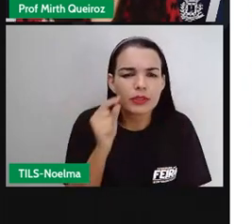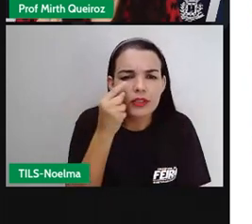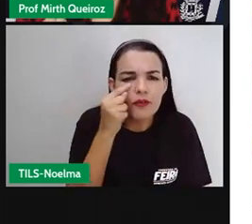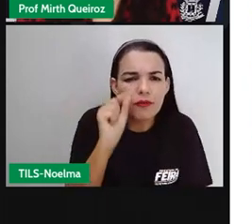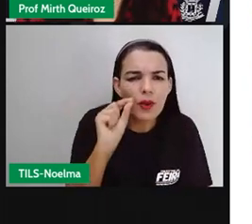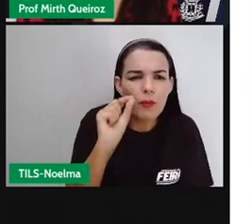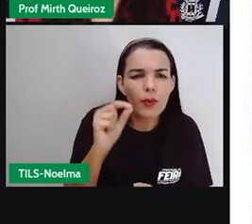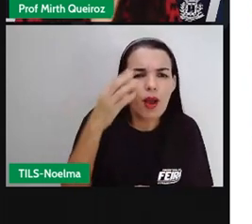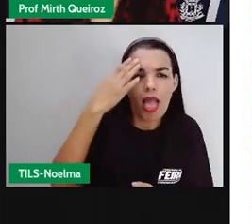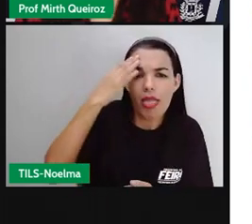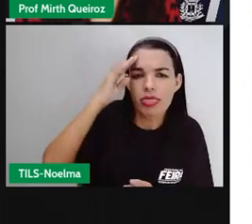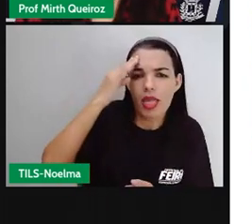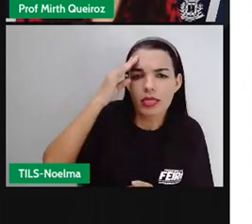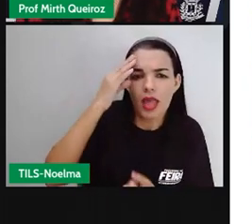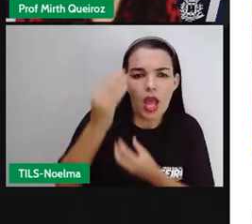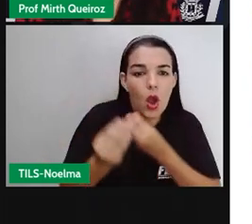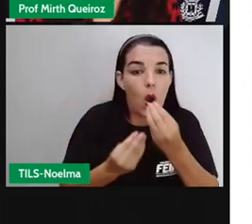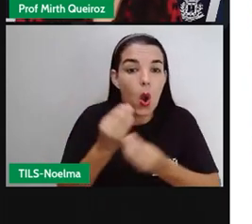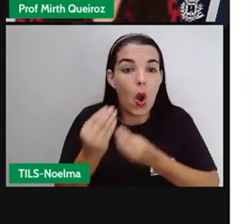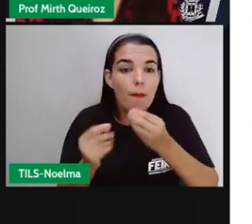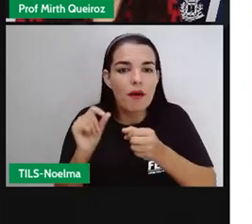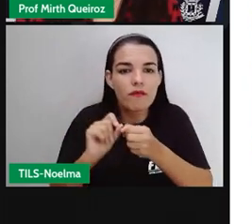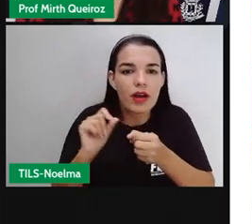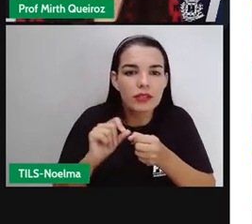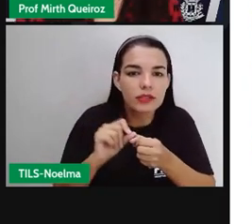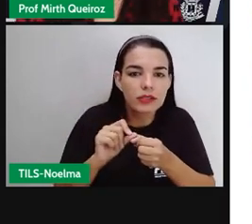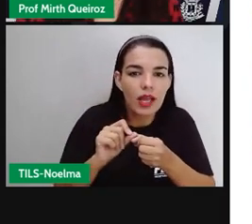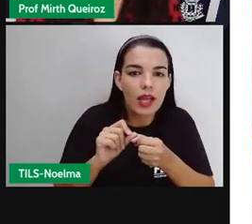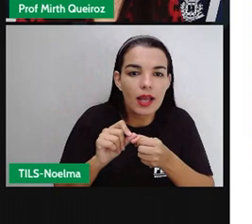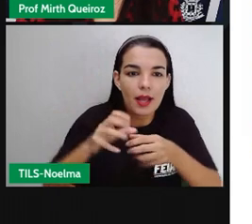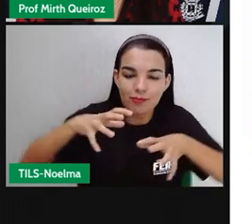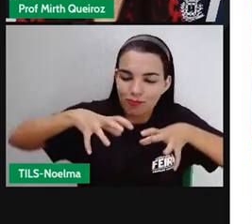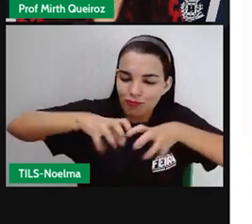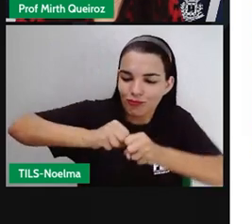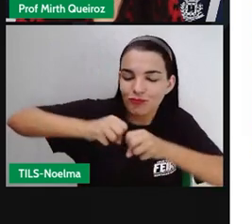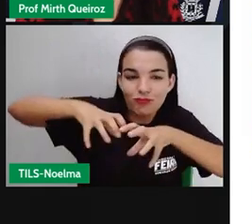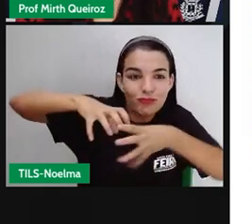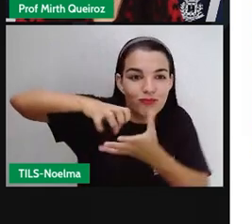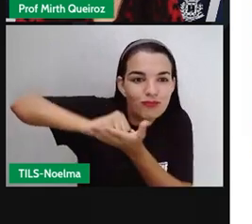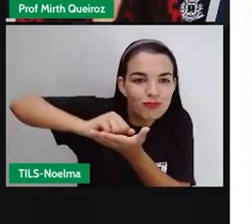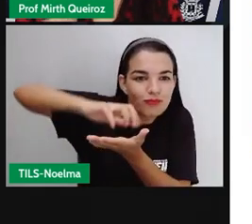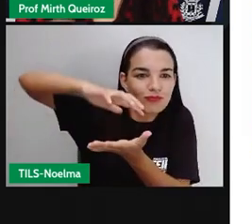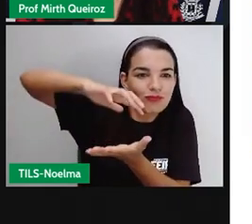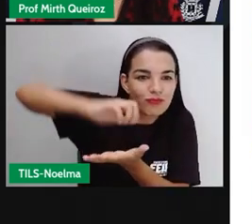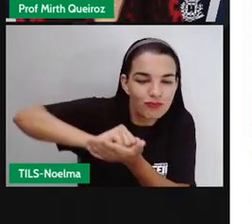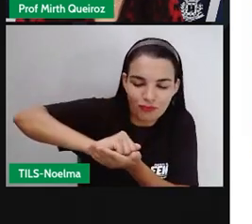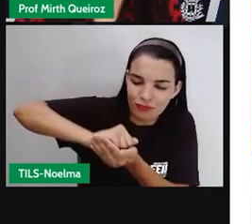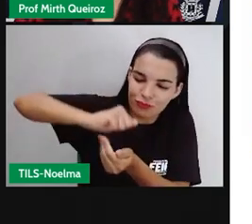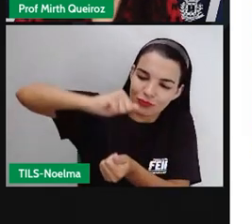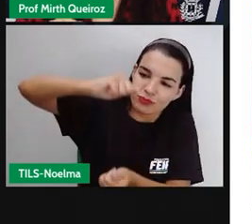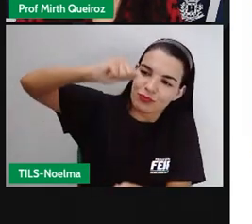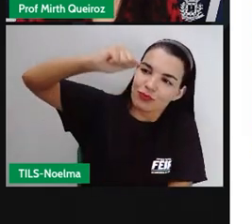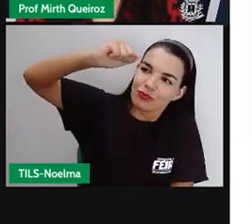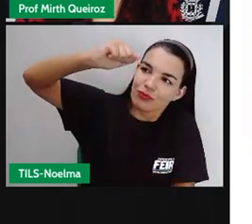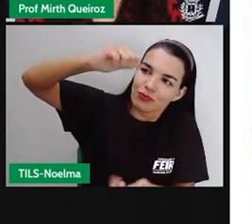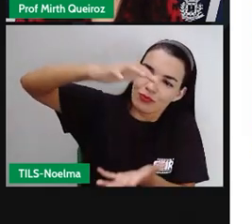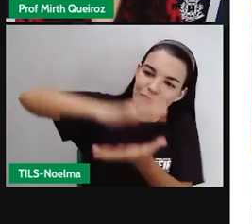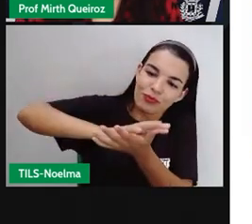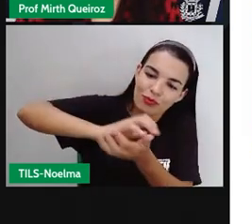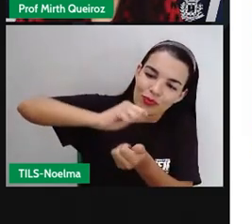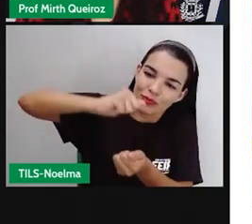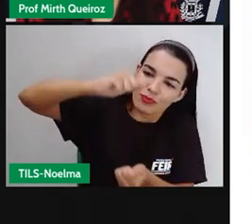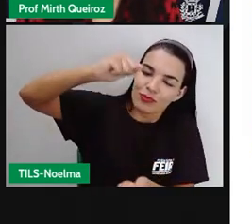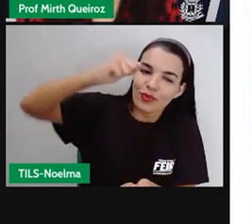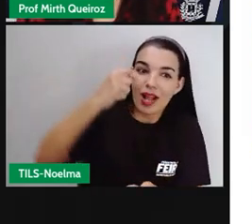aqui como a gente vai fazer para poder fazer um slime. Então, vocês já podem aí ver os materiais